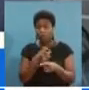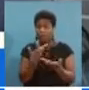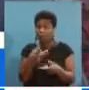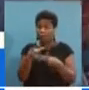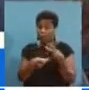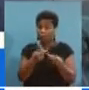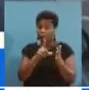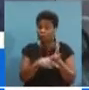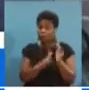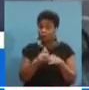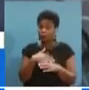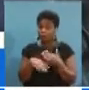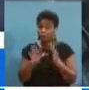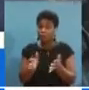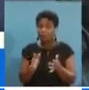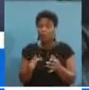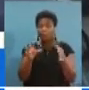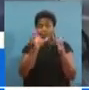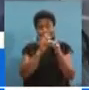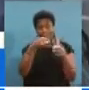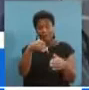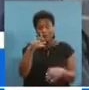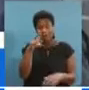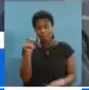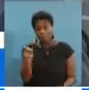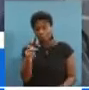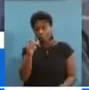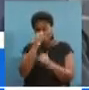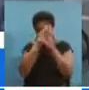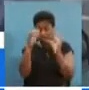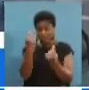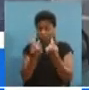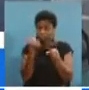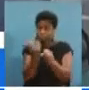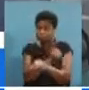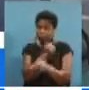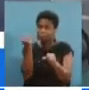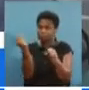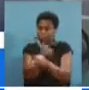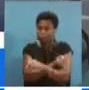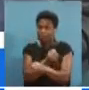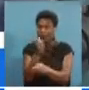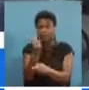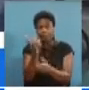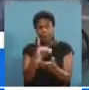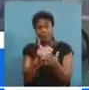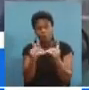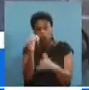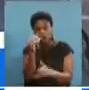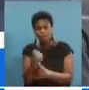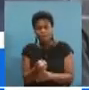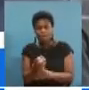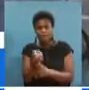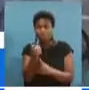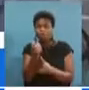em execução no âmbito do eixo 4 do PRA. E nós chegamos à conclusão que algumas obras foram sobredimensionadas. Isso significa que vão ser executadas